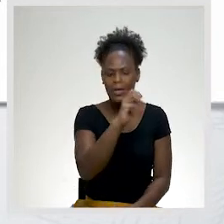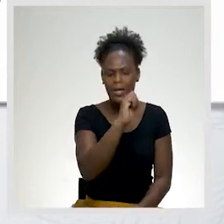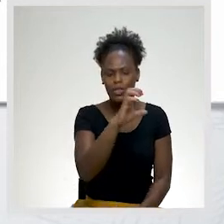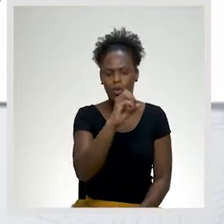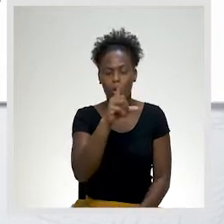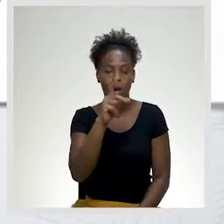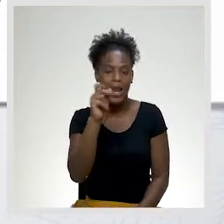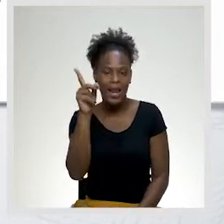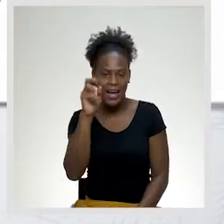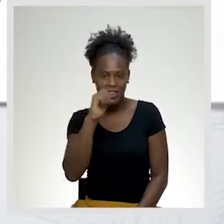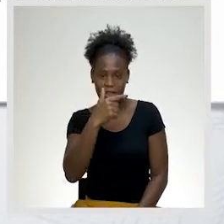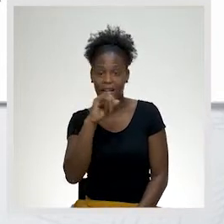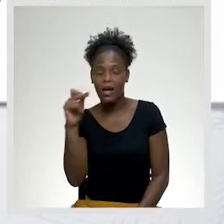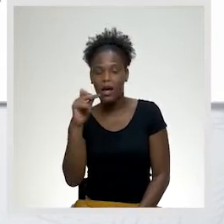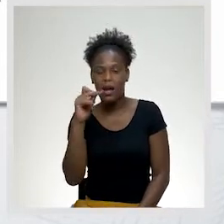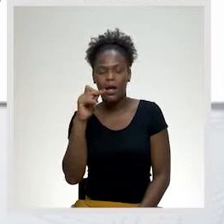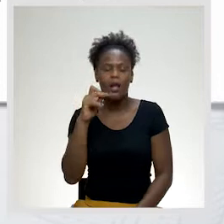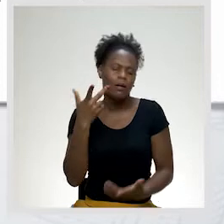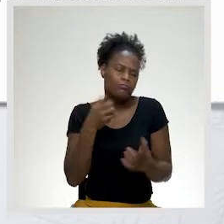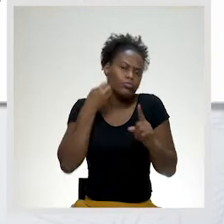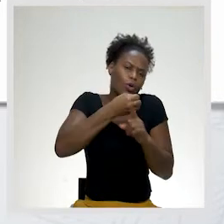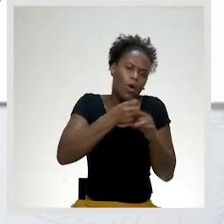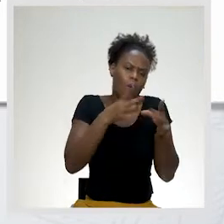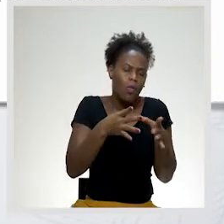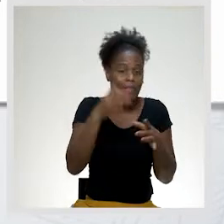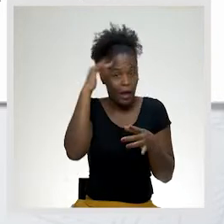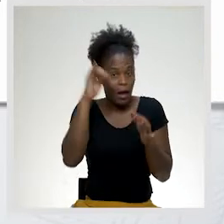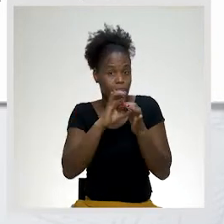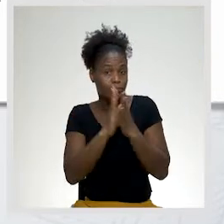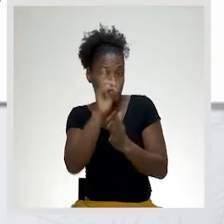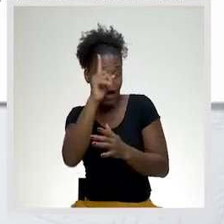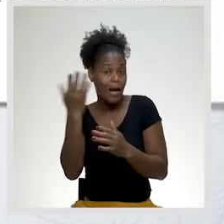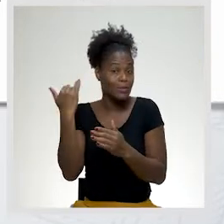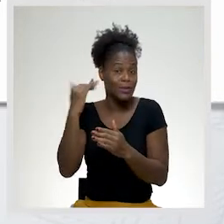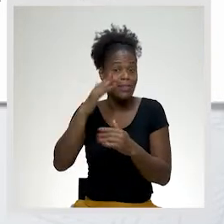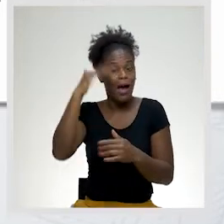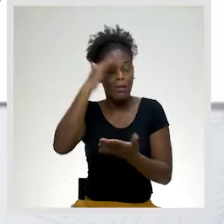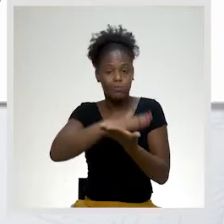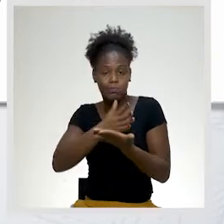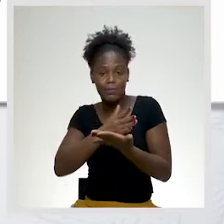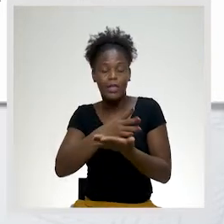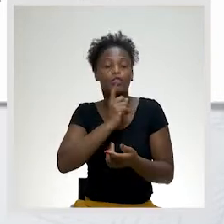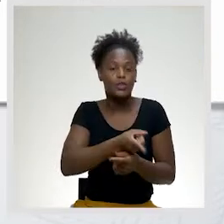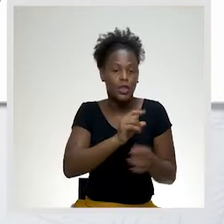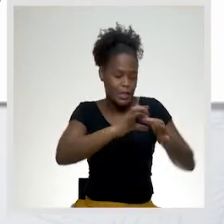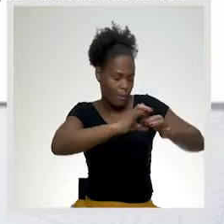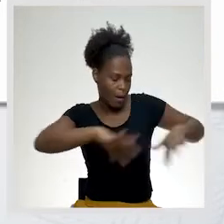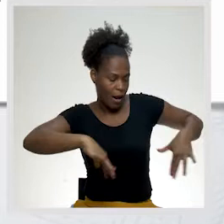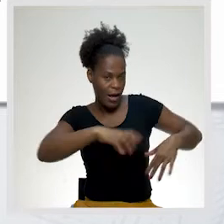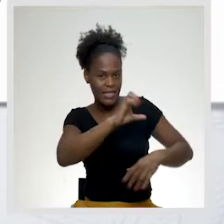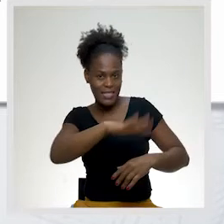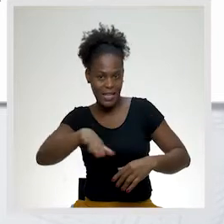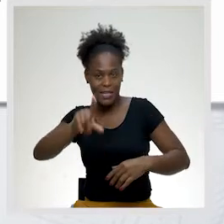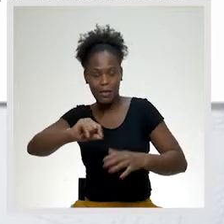a teologia medieval e ele exigiu que houvesse a separação entre a ciência e